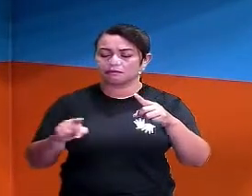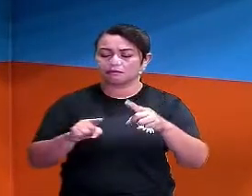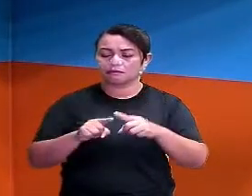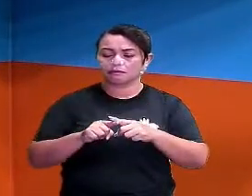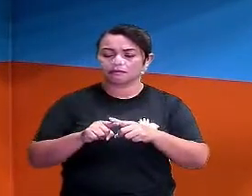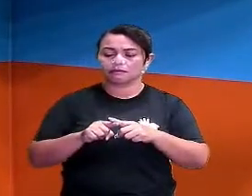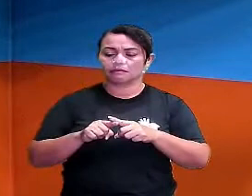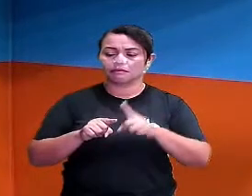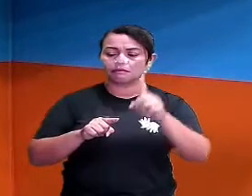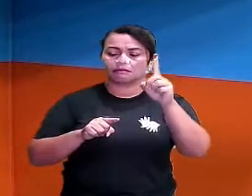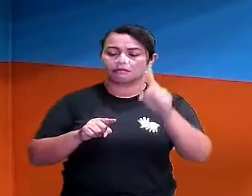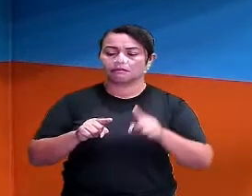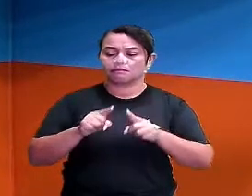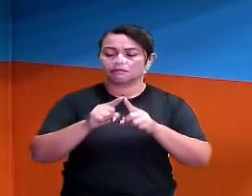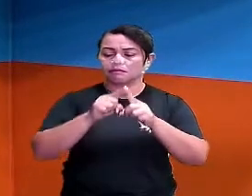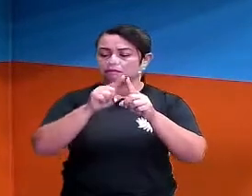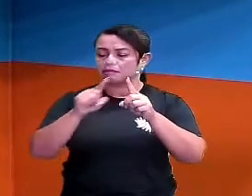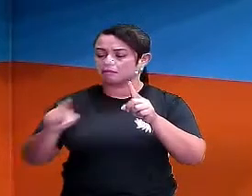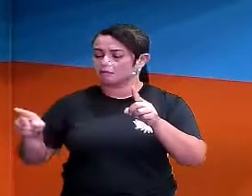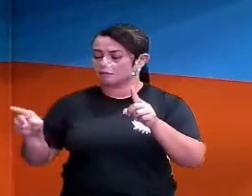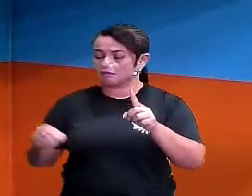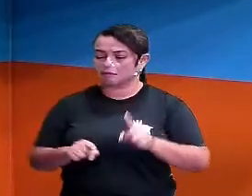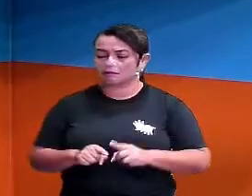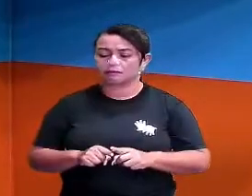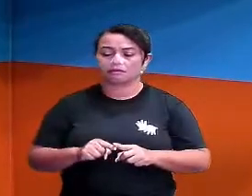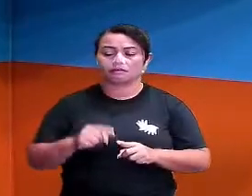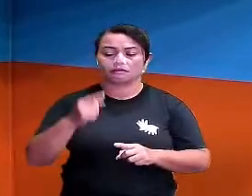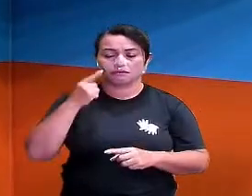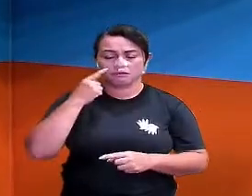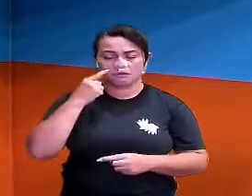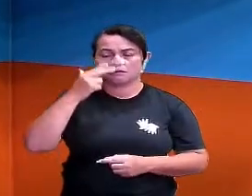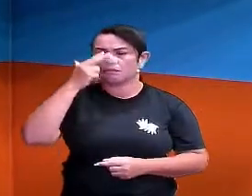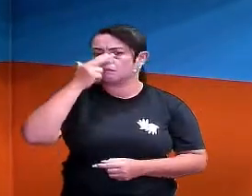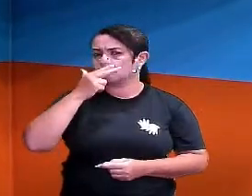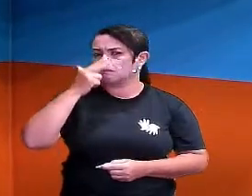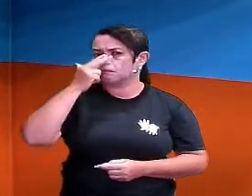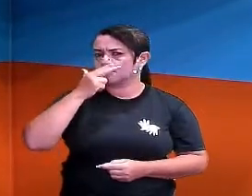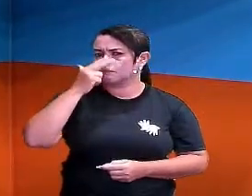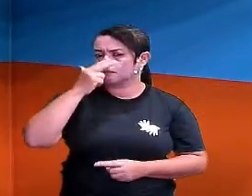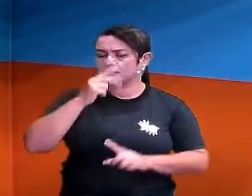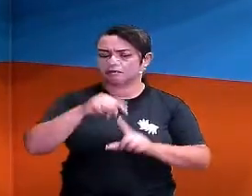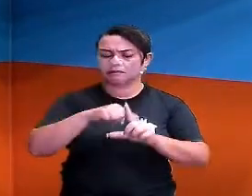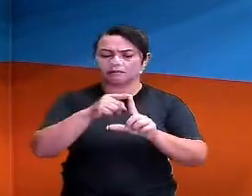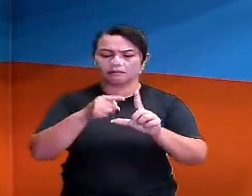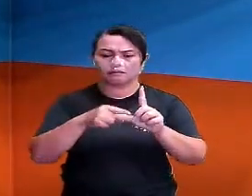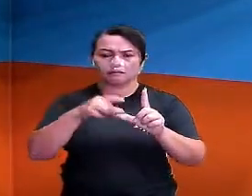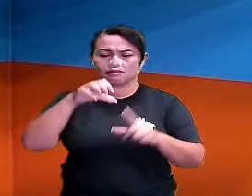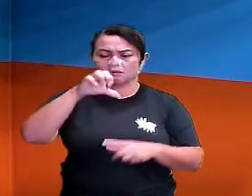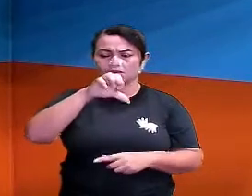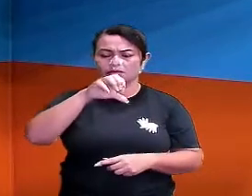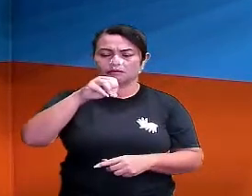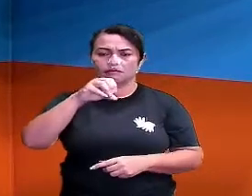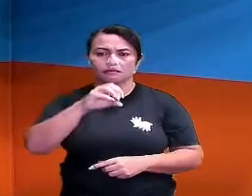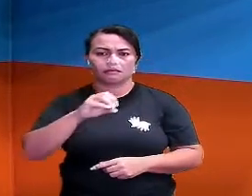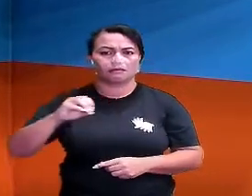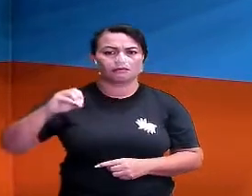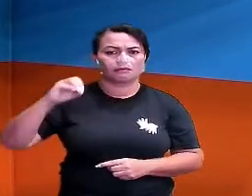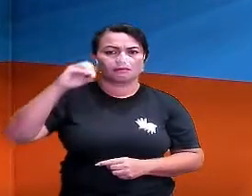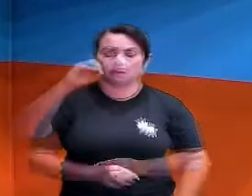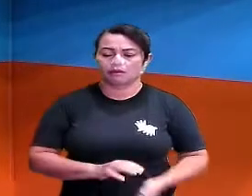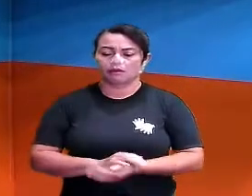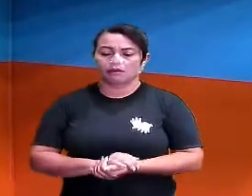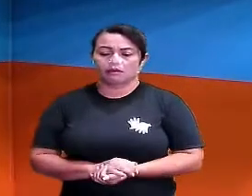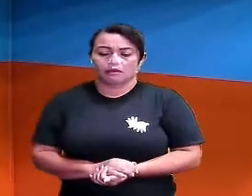O triângulo retângulo, ele precisa ter a mesma medida, ter um ângulo de 90 graus,